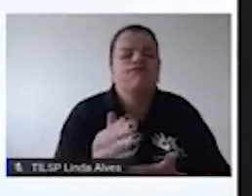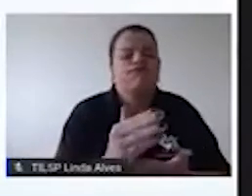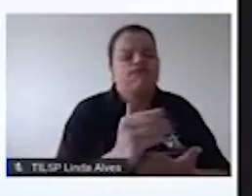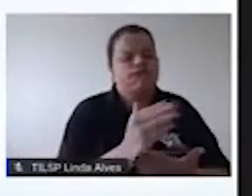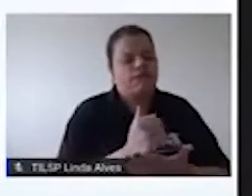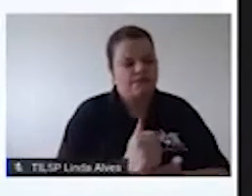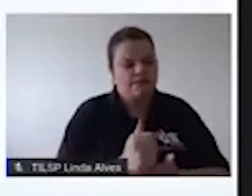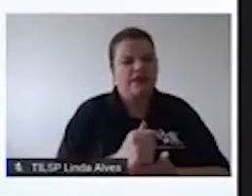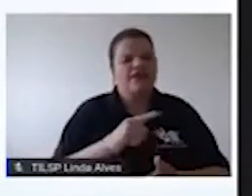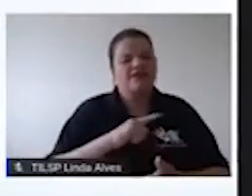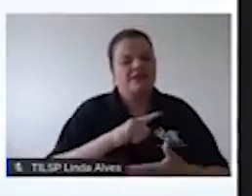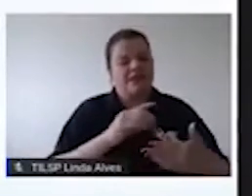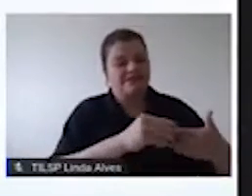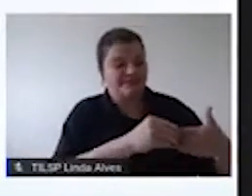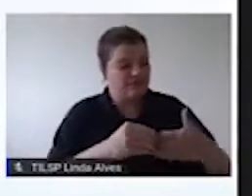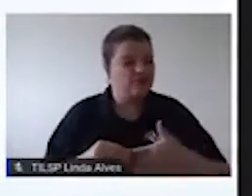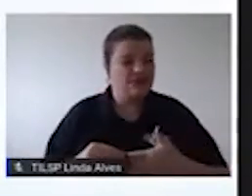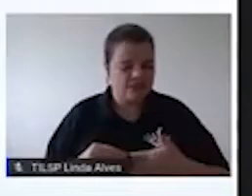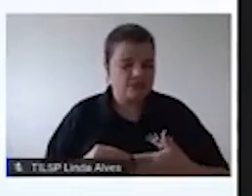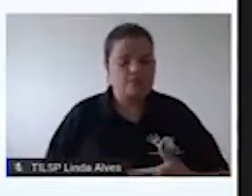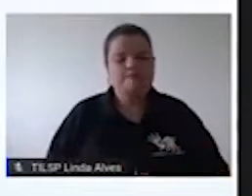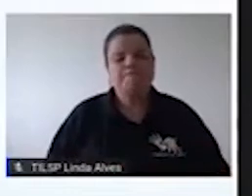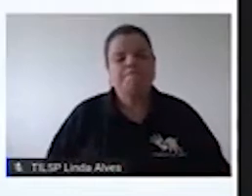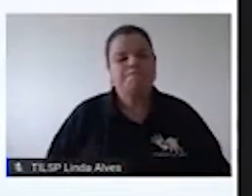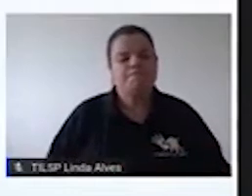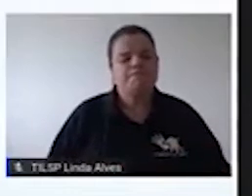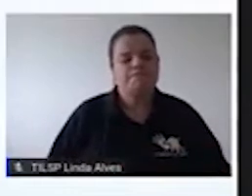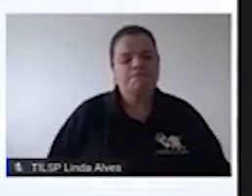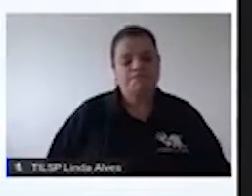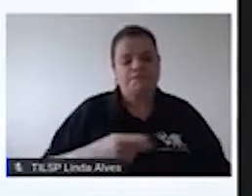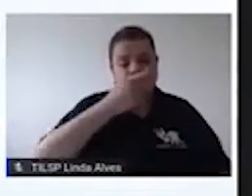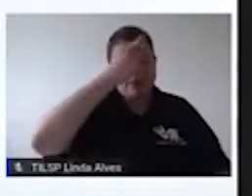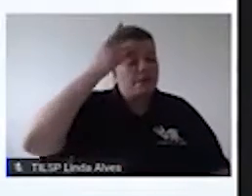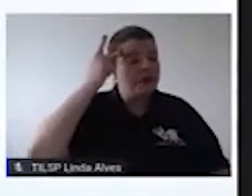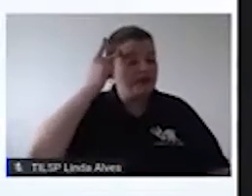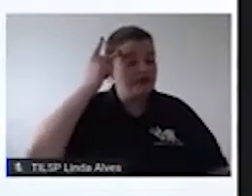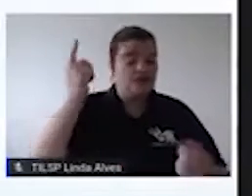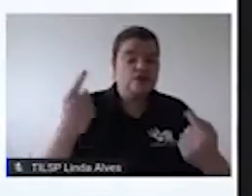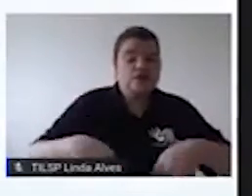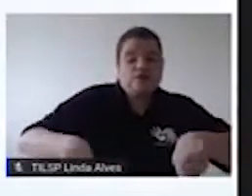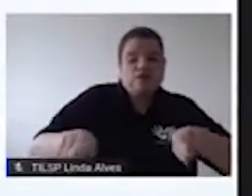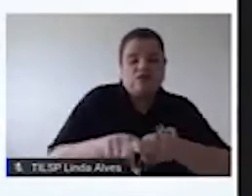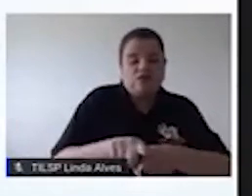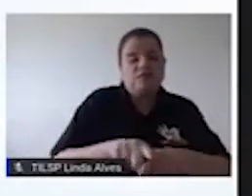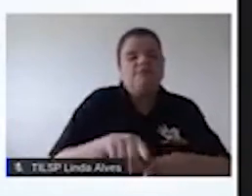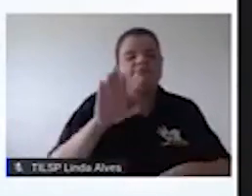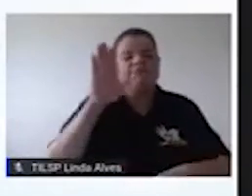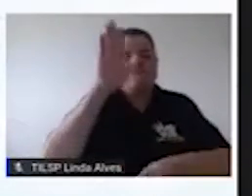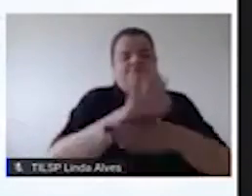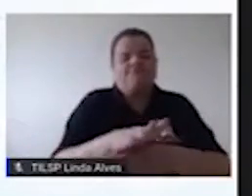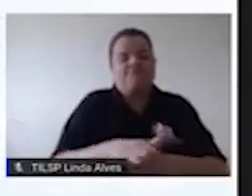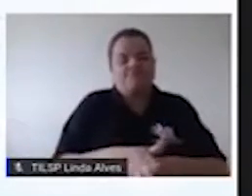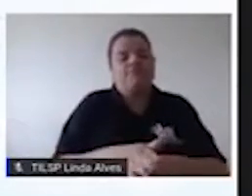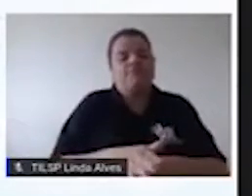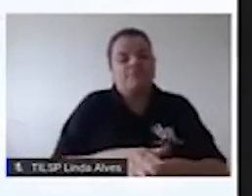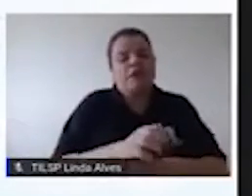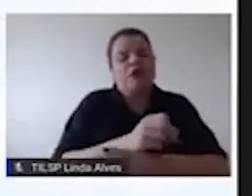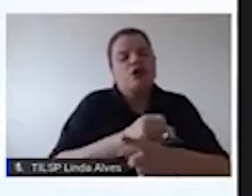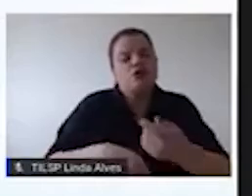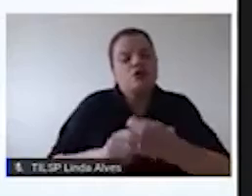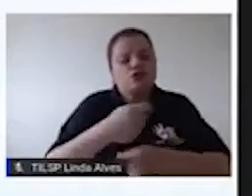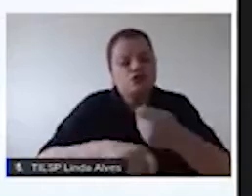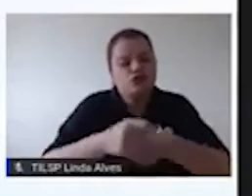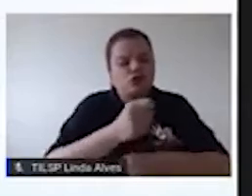de indicações para a questão voltada para o apoio, né,